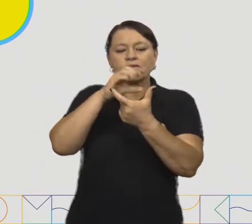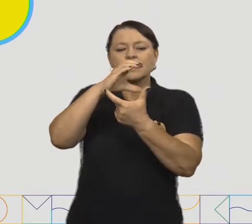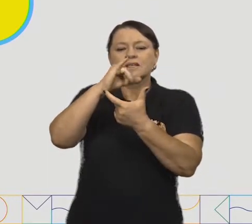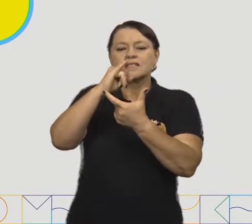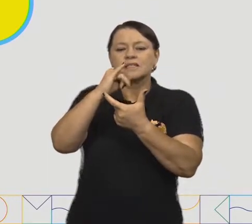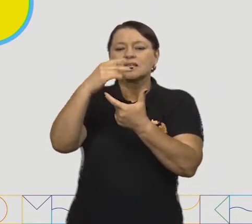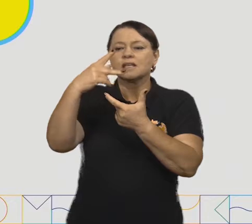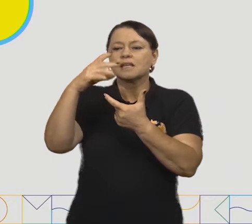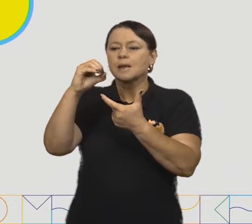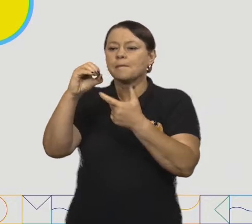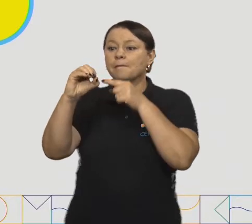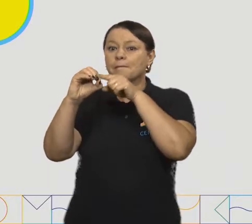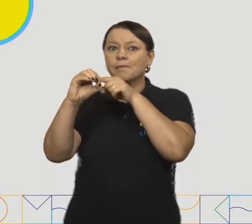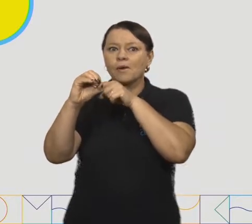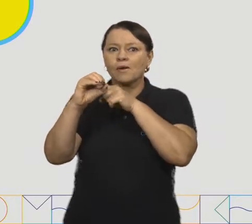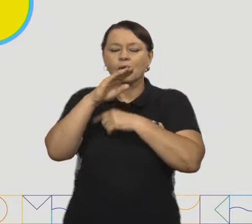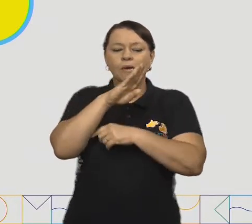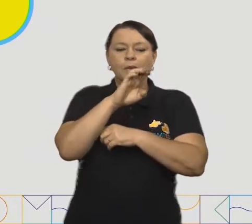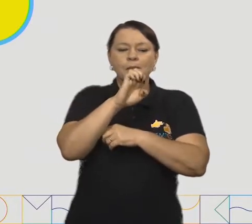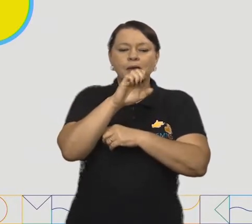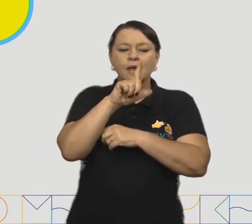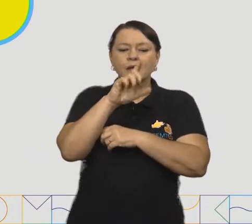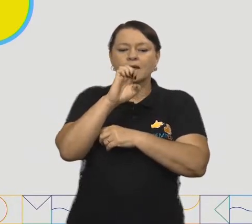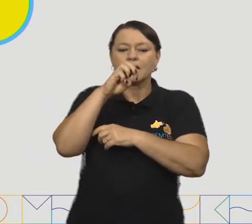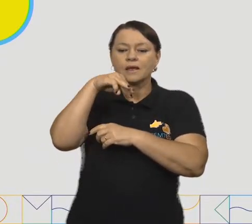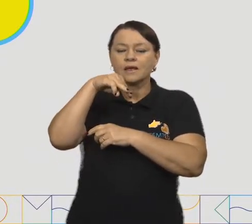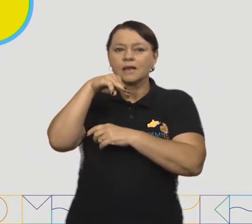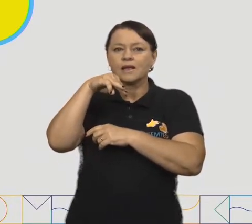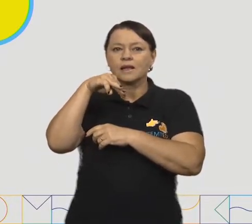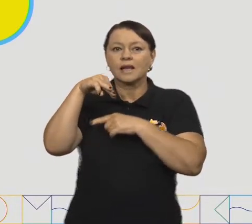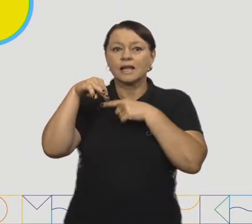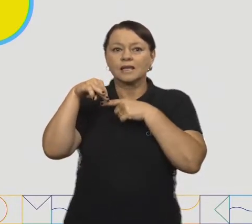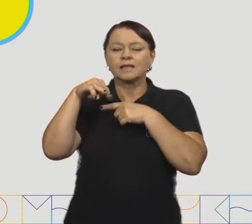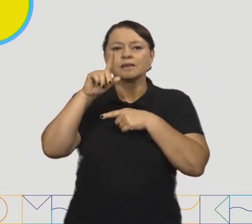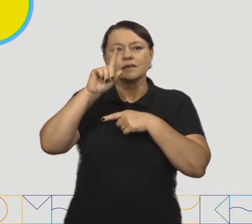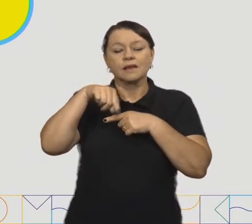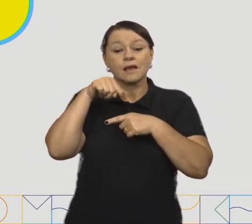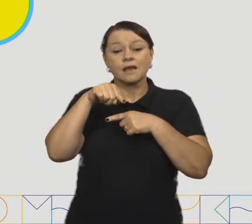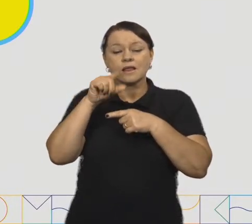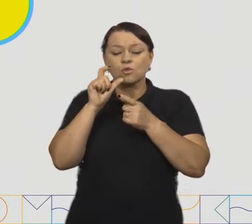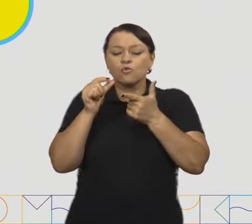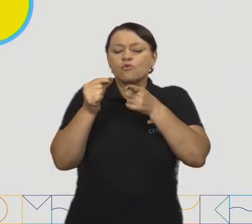maracujá foi acentuada? Porque ela termina com A. Olha aí a terminação.